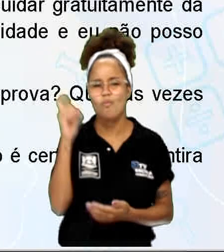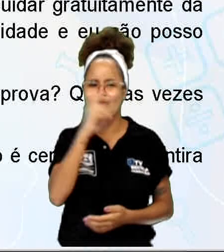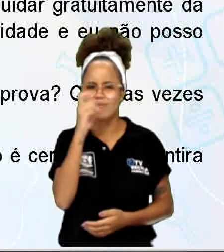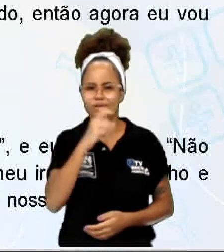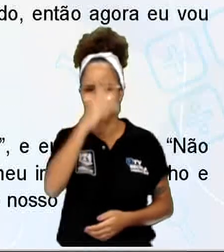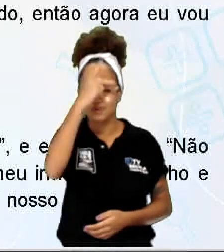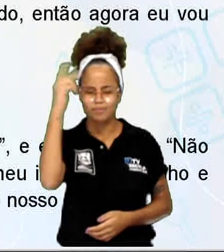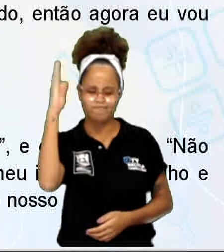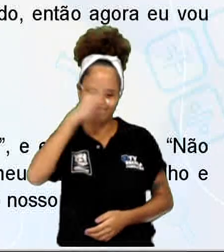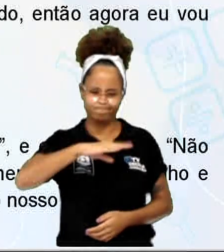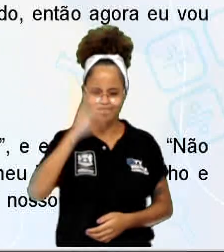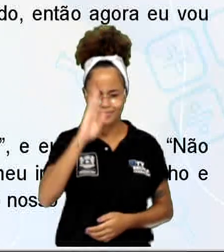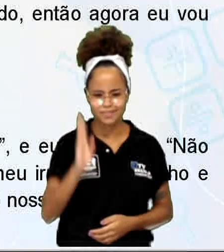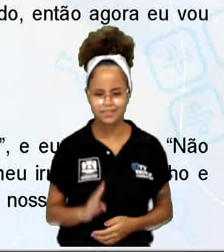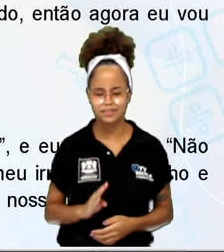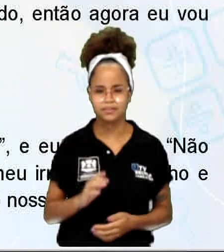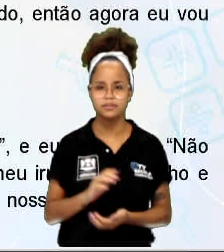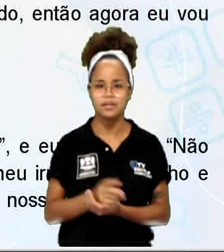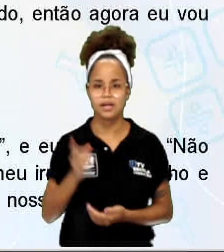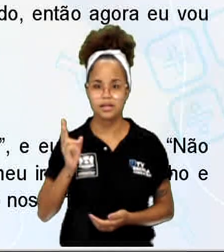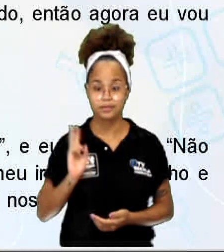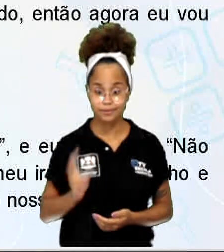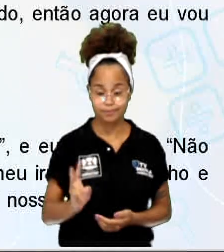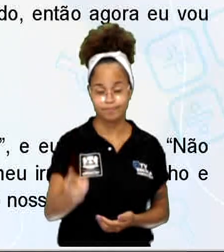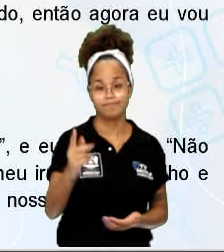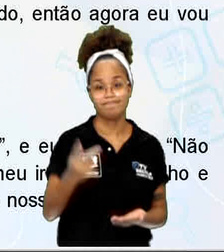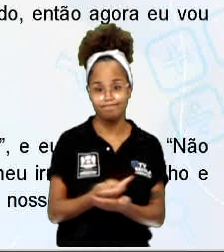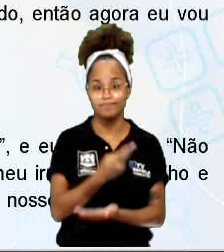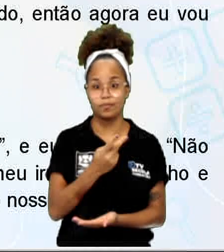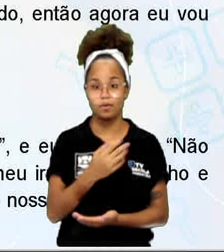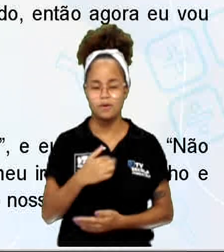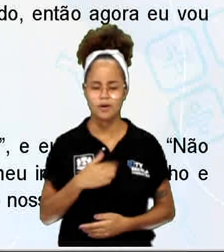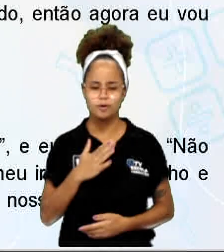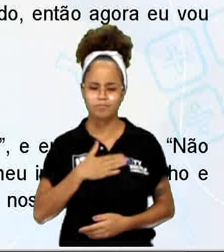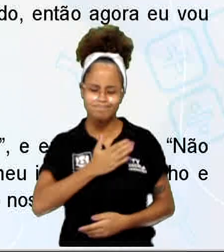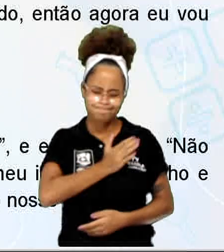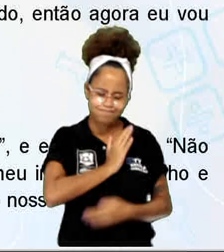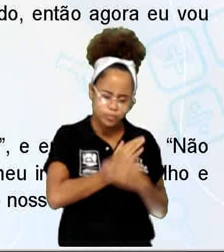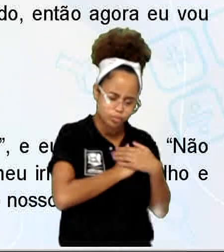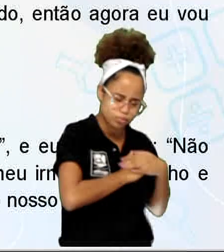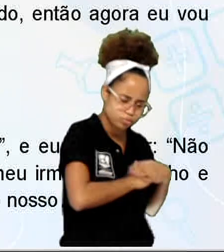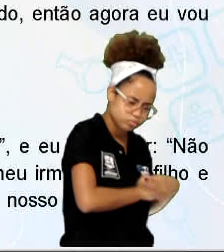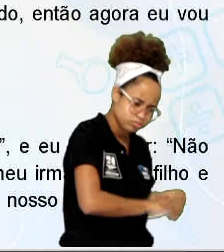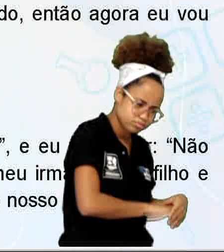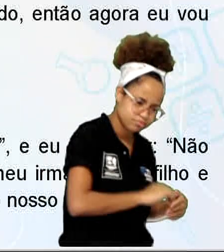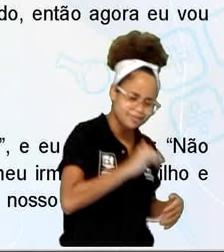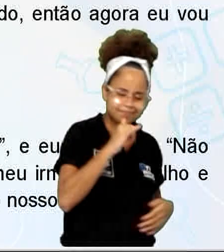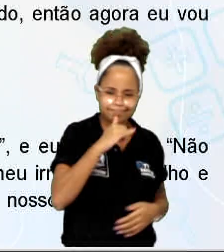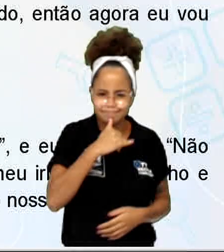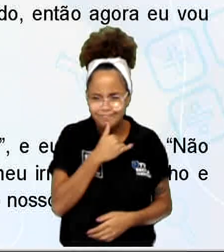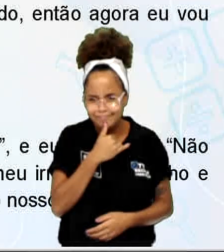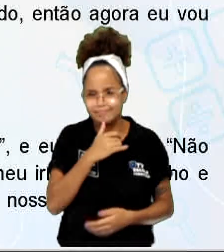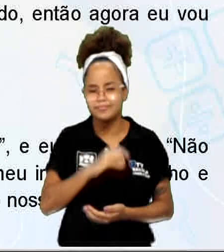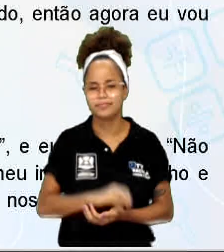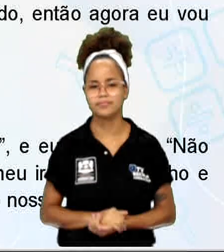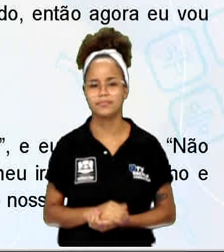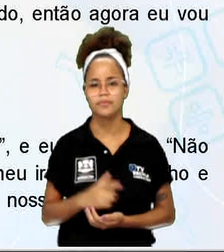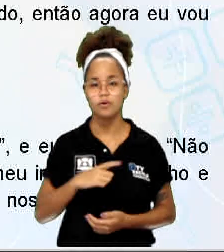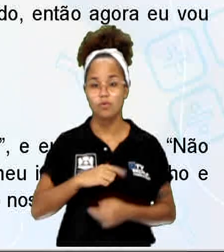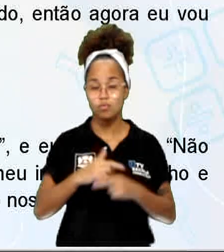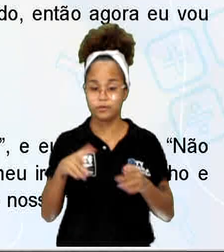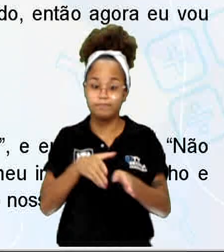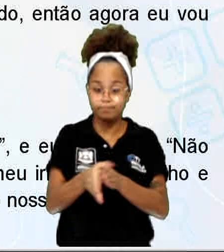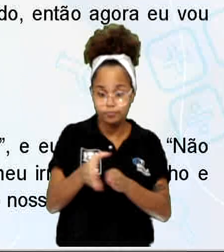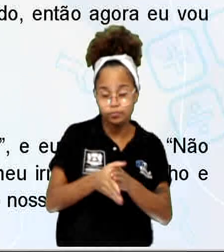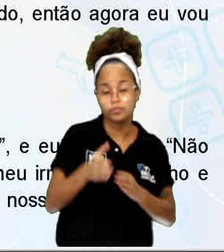venha quebrar no nosso nariz. Meu coração está no escuro. A luz é simples, regada ao conselho simples do meu pai,